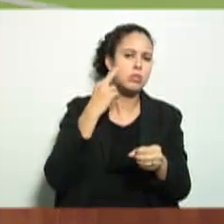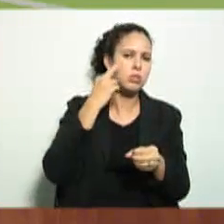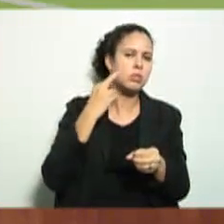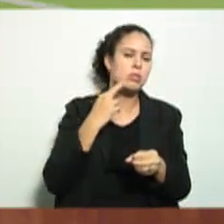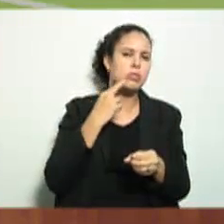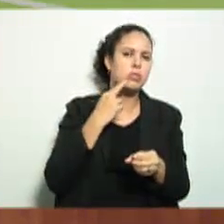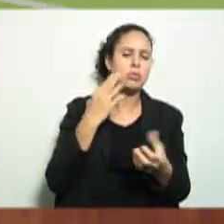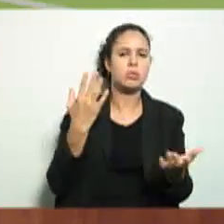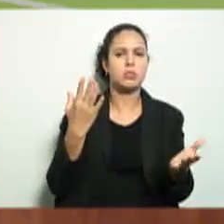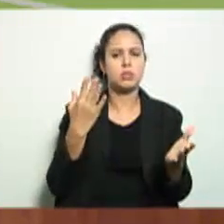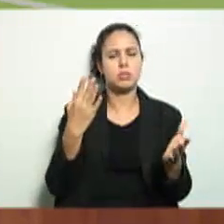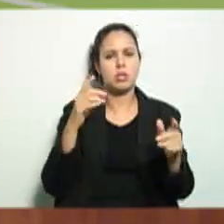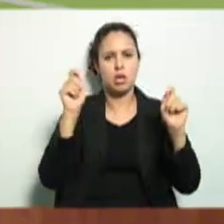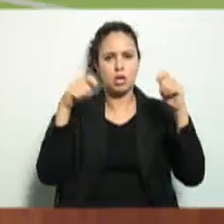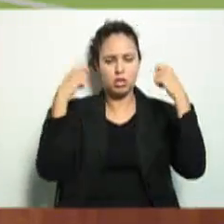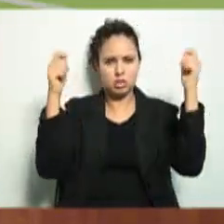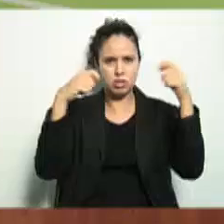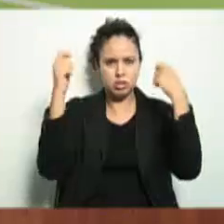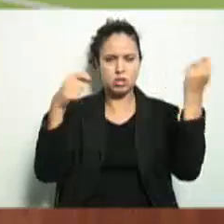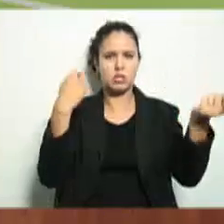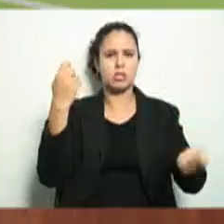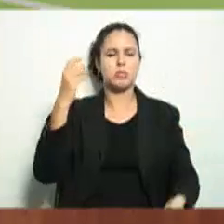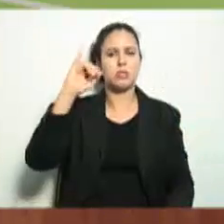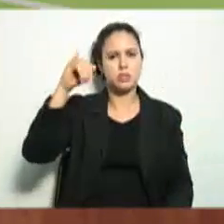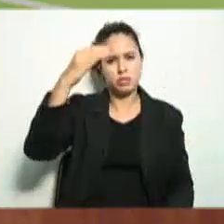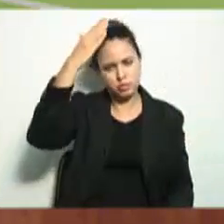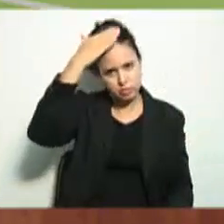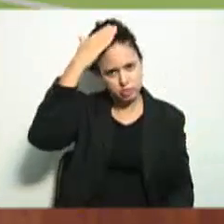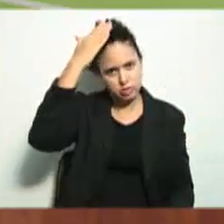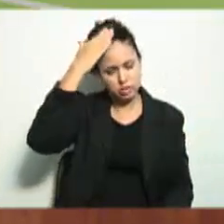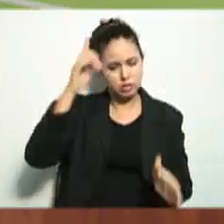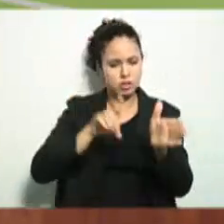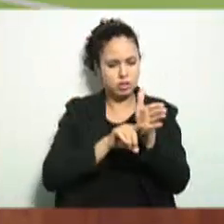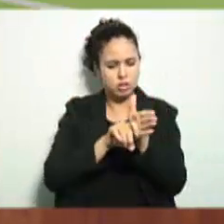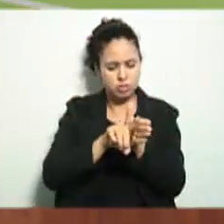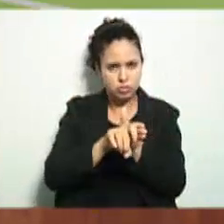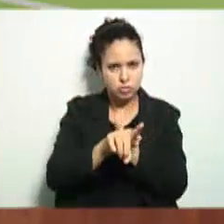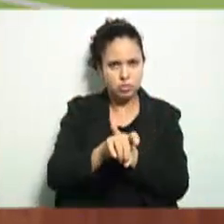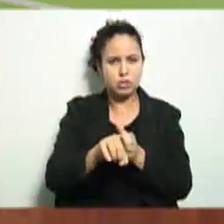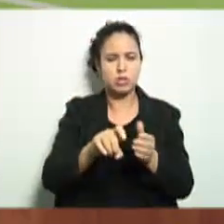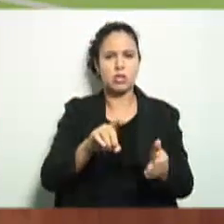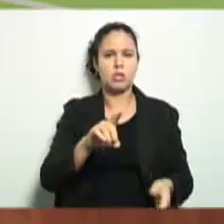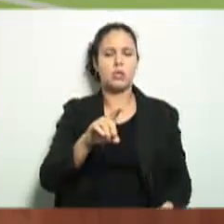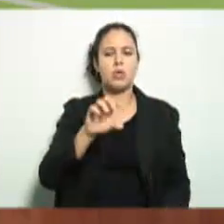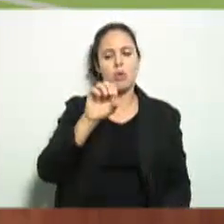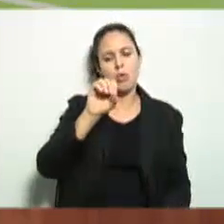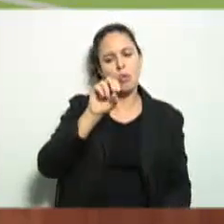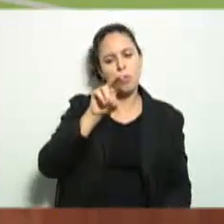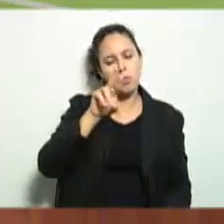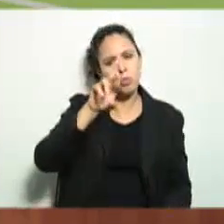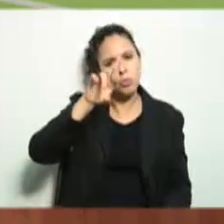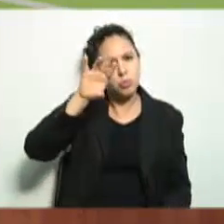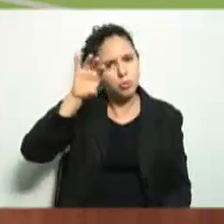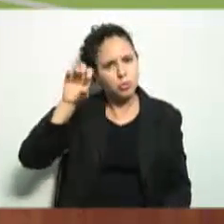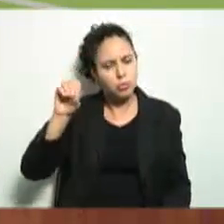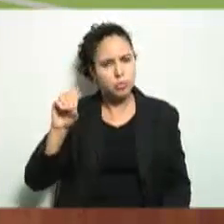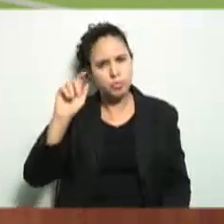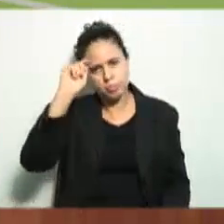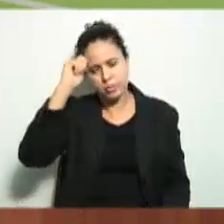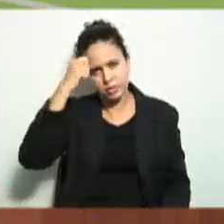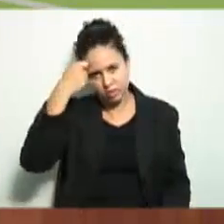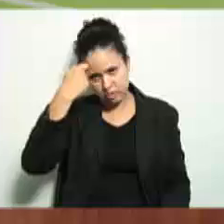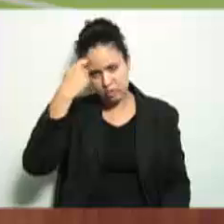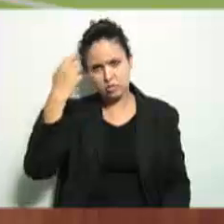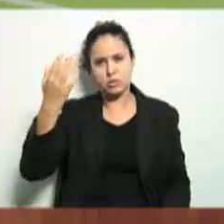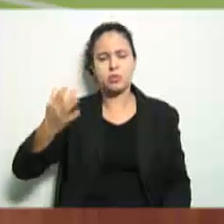Ouro Preto, Ji-Paraná, Cacoal. E aí eu estou falando o eixo da BR, mas vocês imaginam entrando